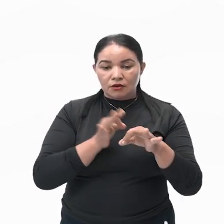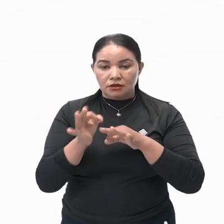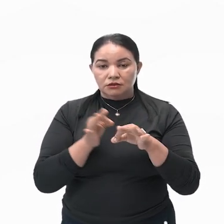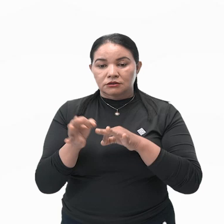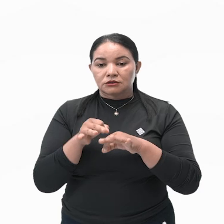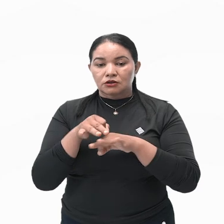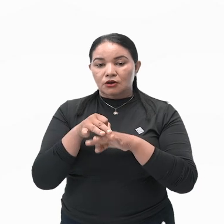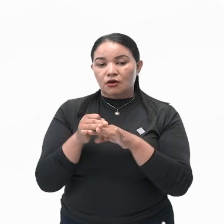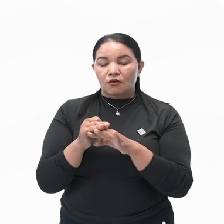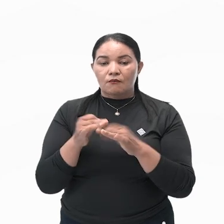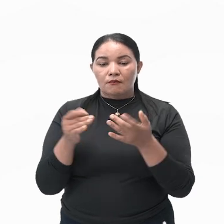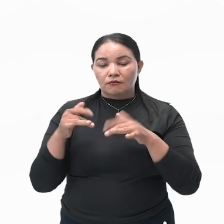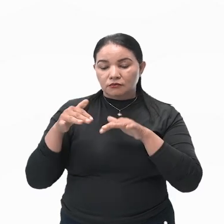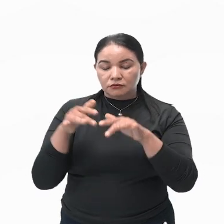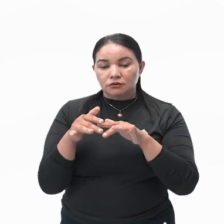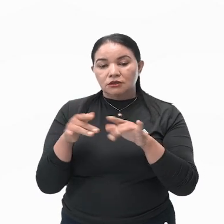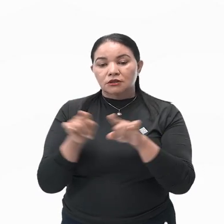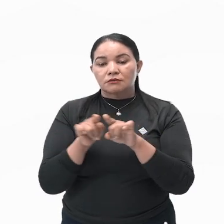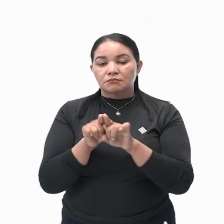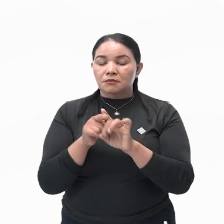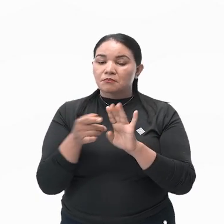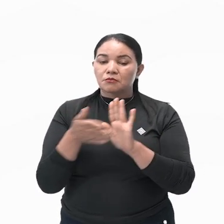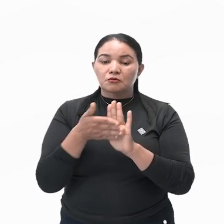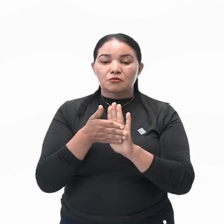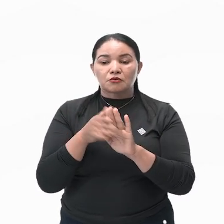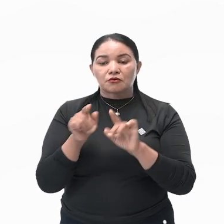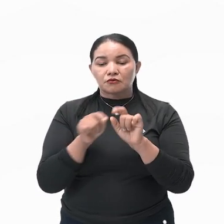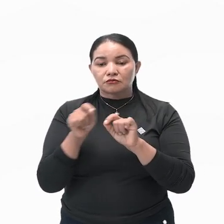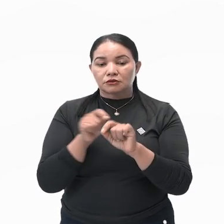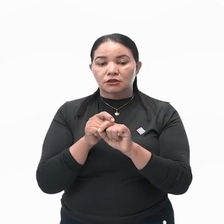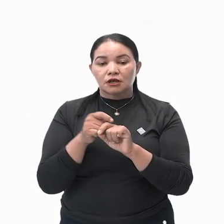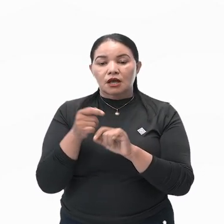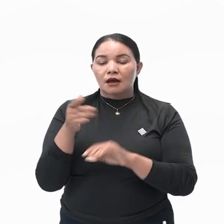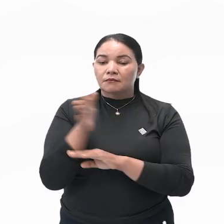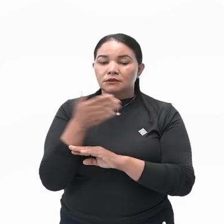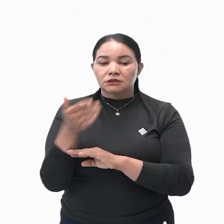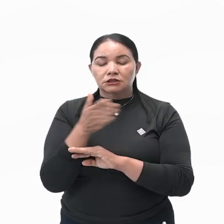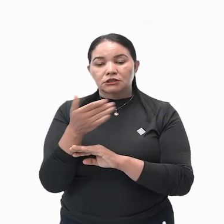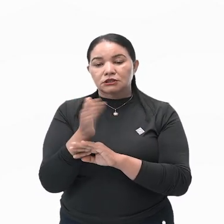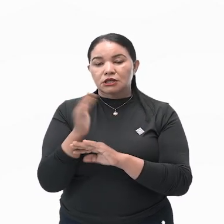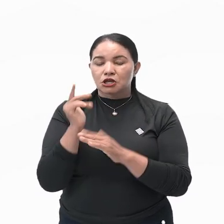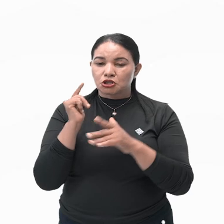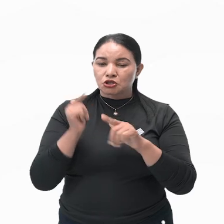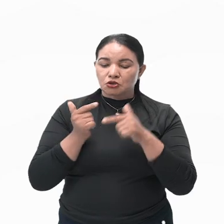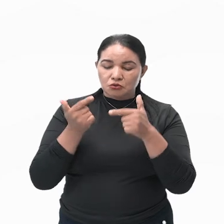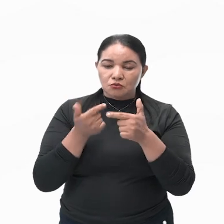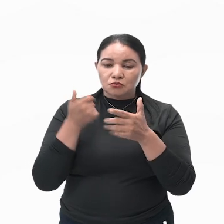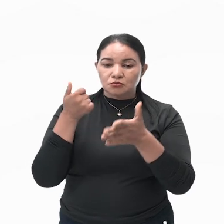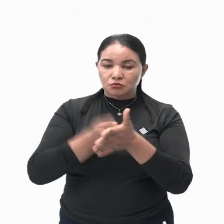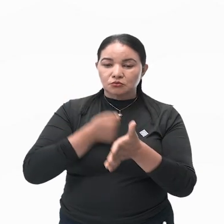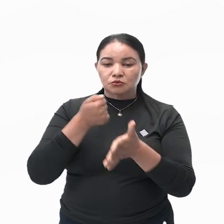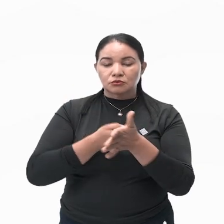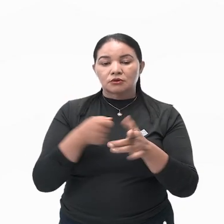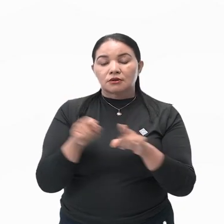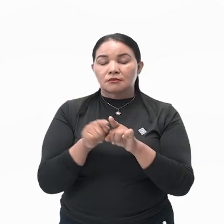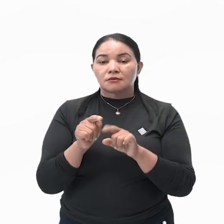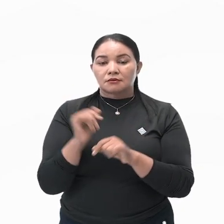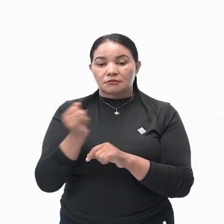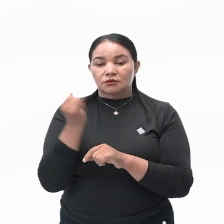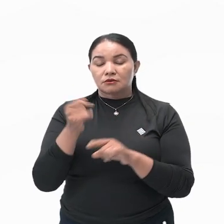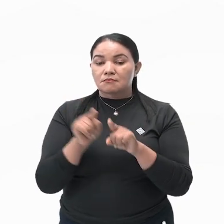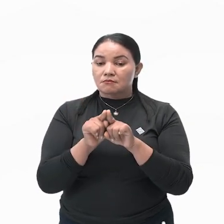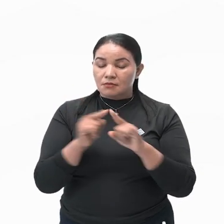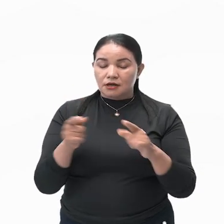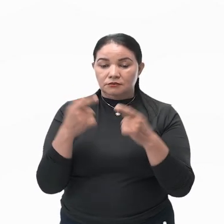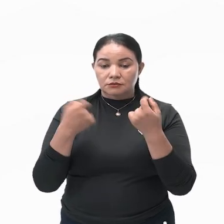se mobilizar, para propor ali uma bandeira de luta que seja importante, mas a gente tem que pensar também na